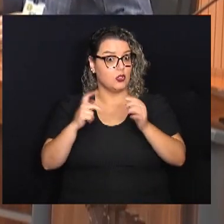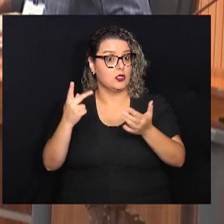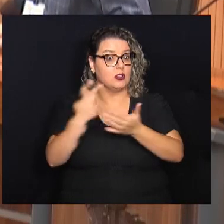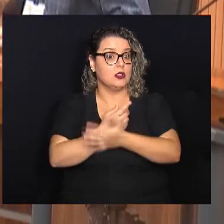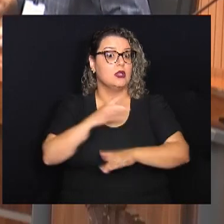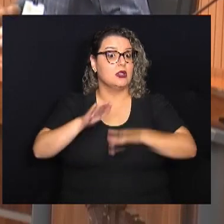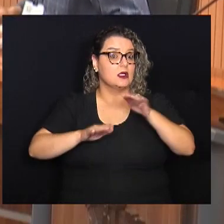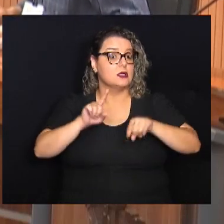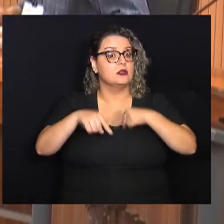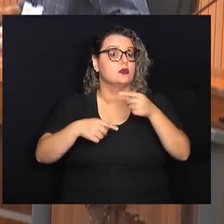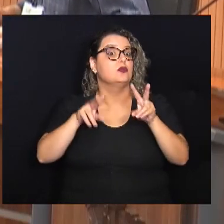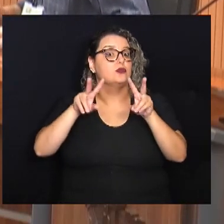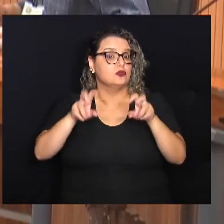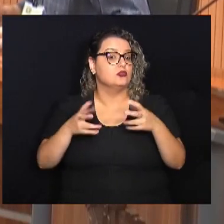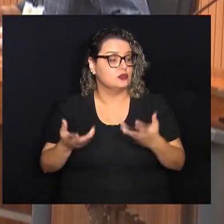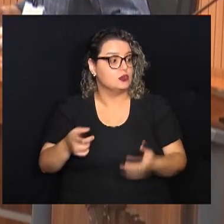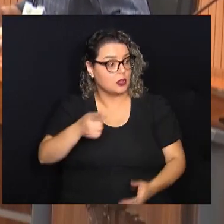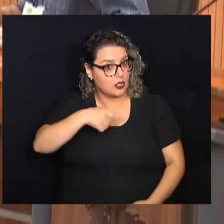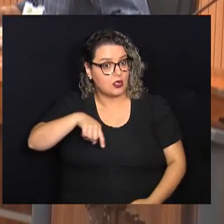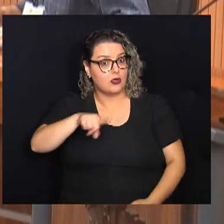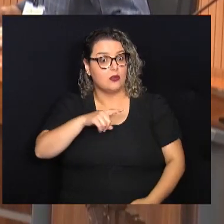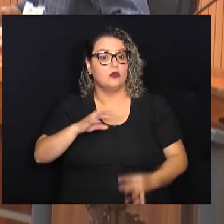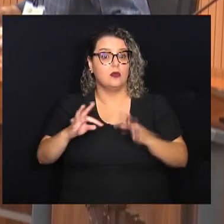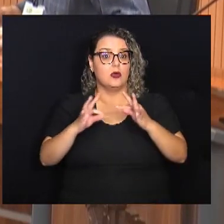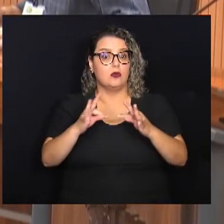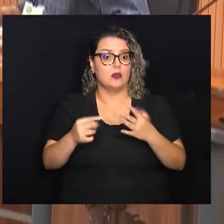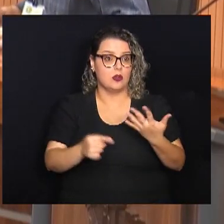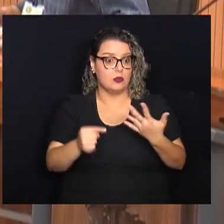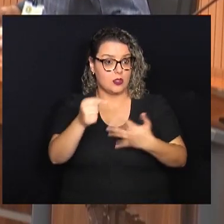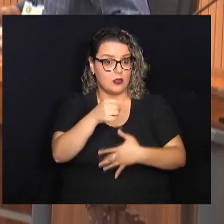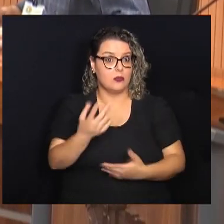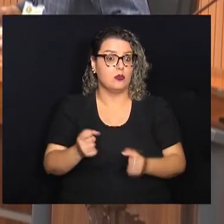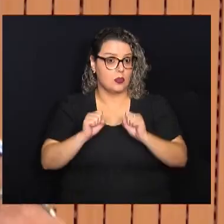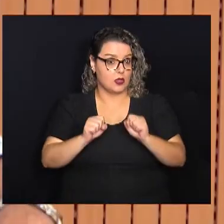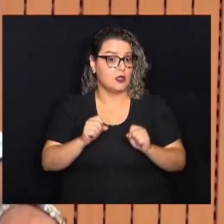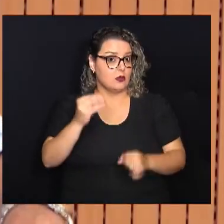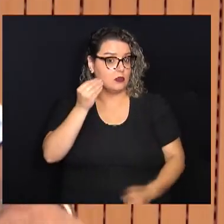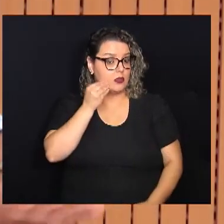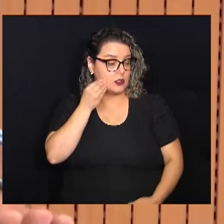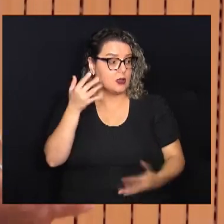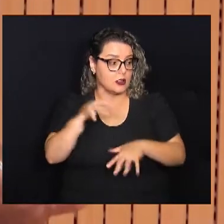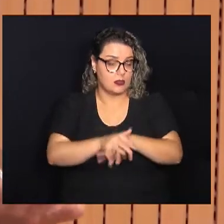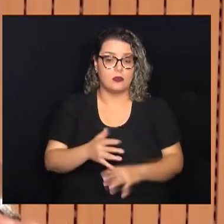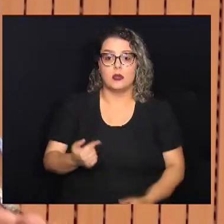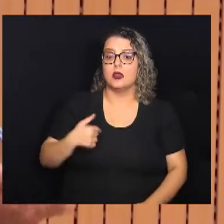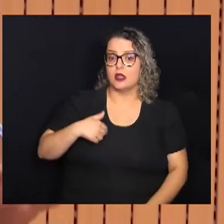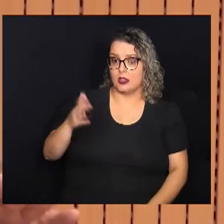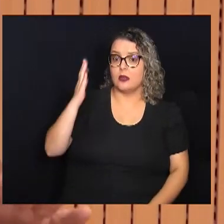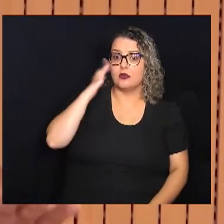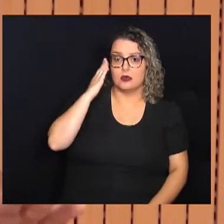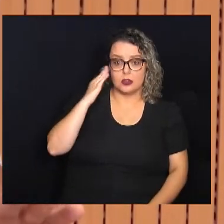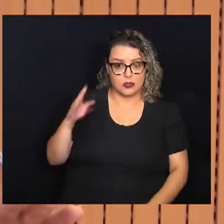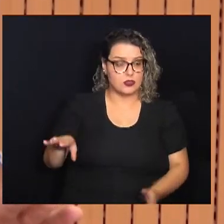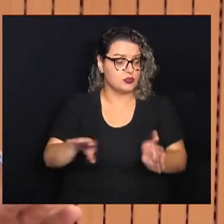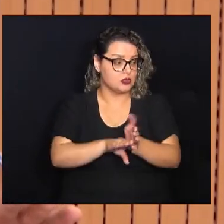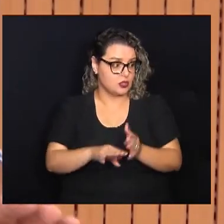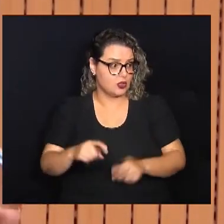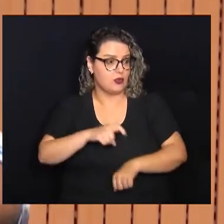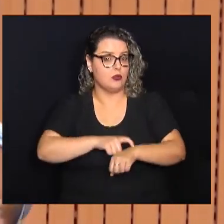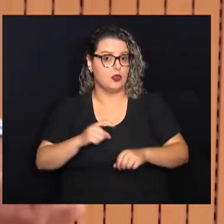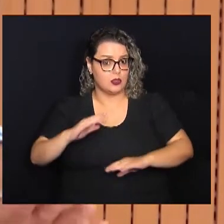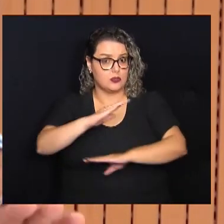o próprio Rossini, que levantou algumas questões, que é o autor da antiga lei de 2003, da